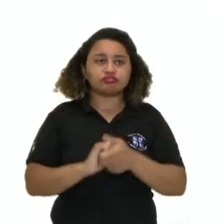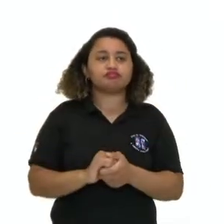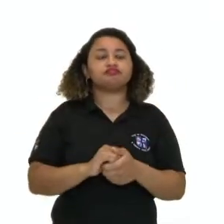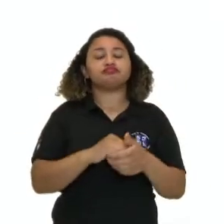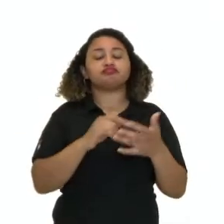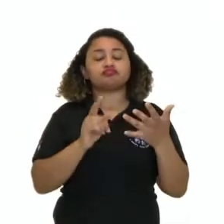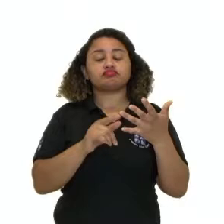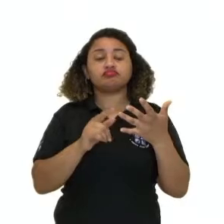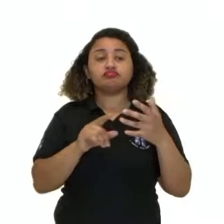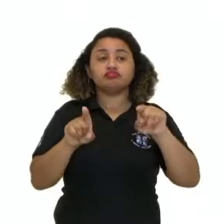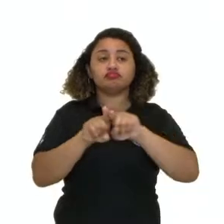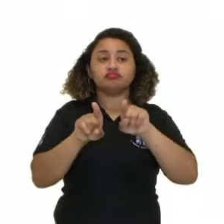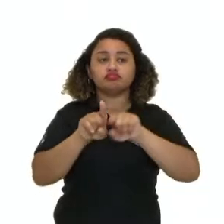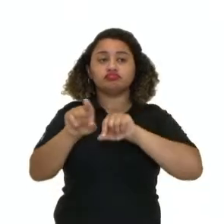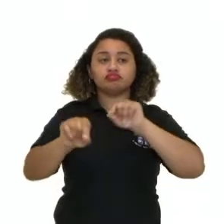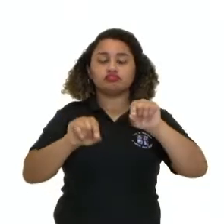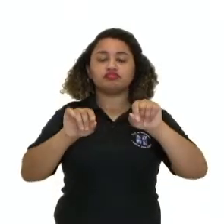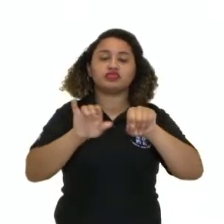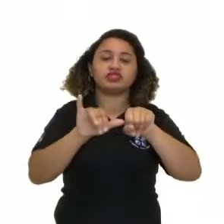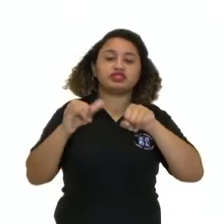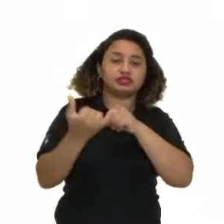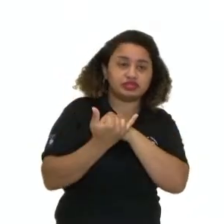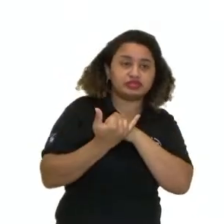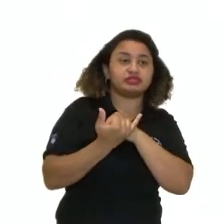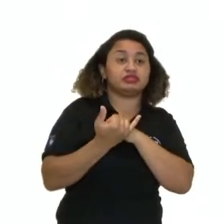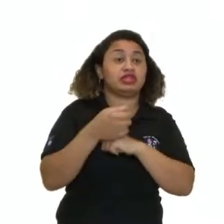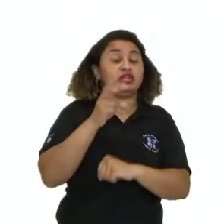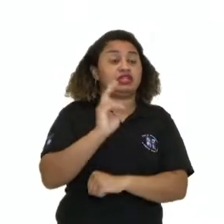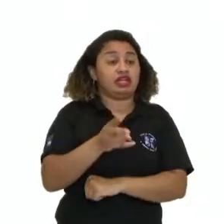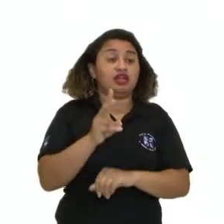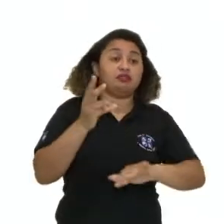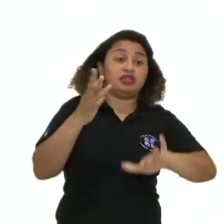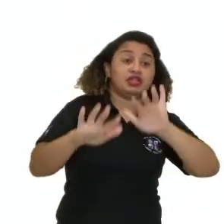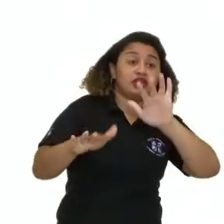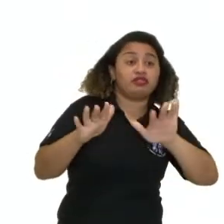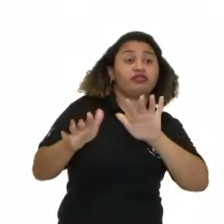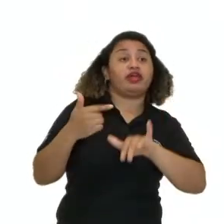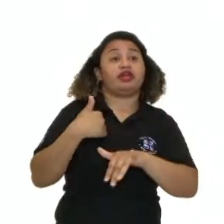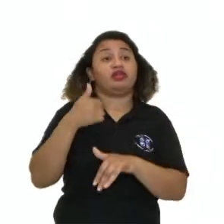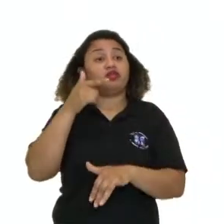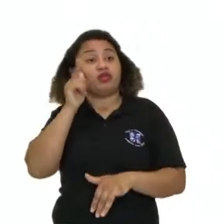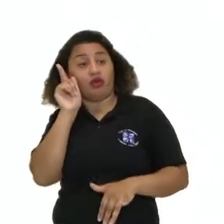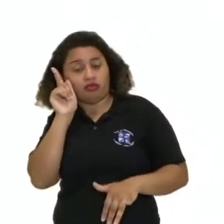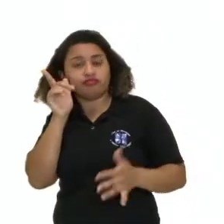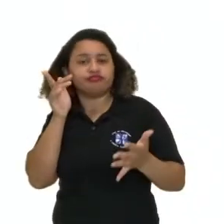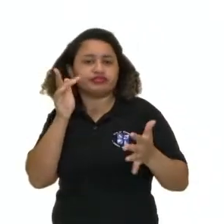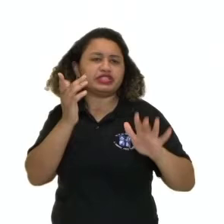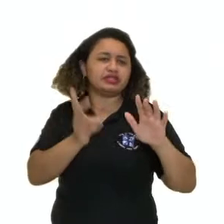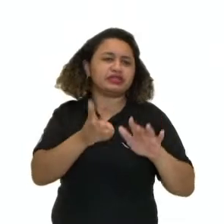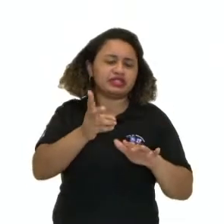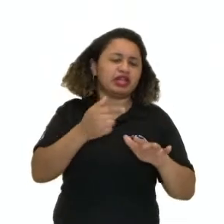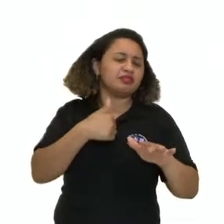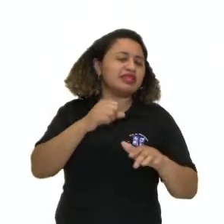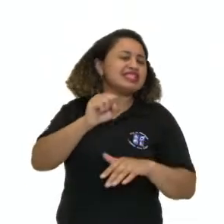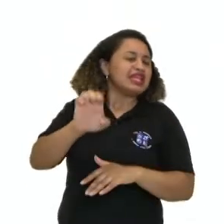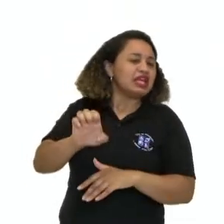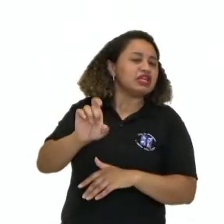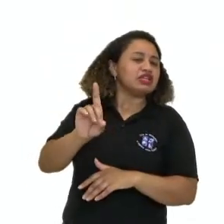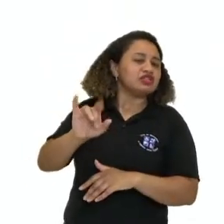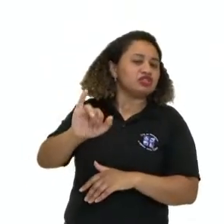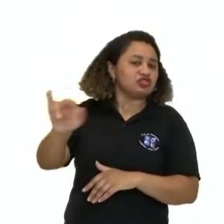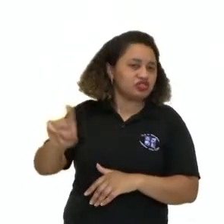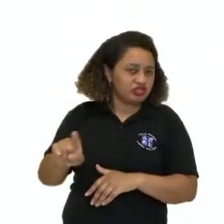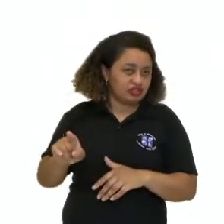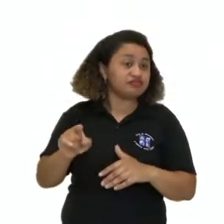Advérbios ou locuções adverbiais. Sempre, talvez e ontem, como em sempre se diz, que a prática leva à perfeição.